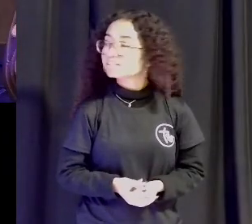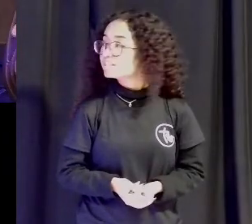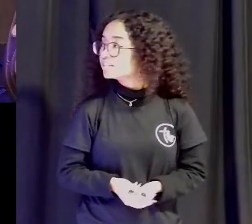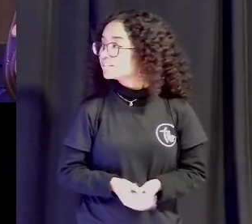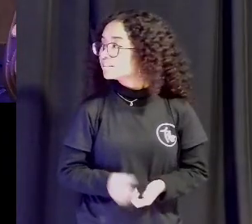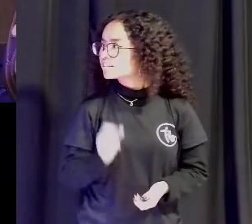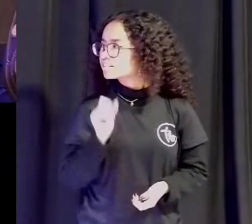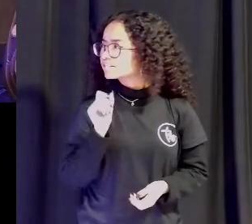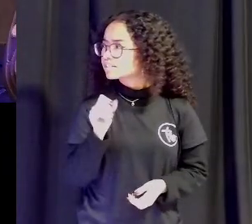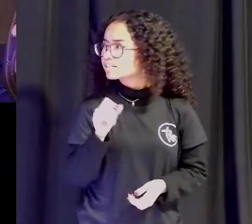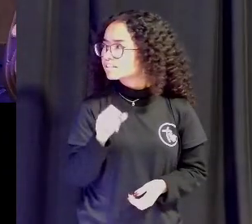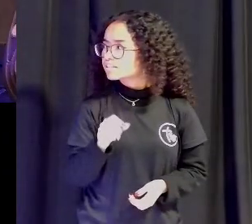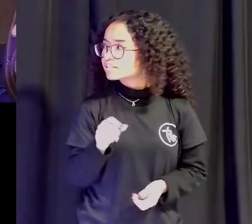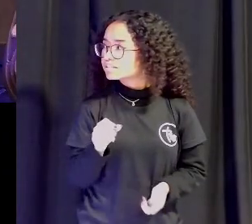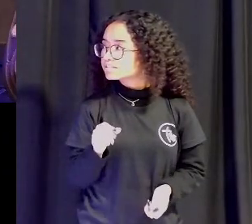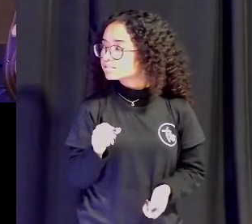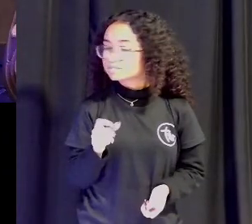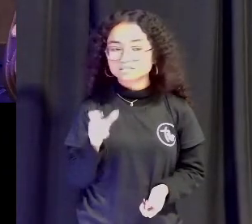Quem foi